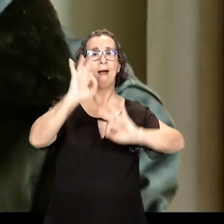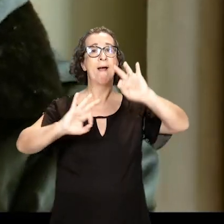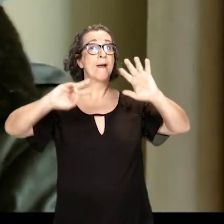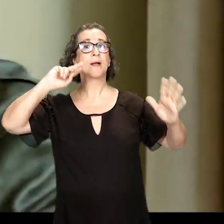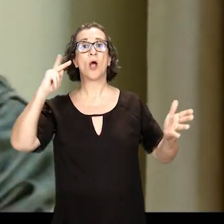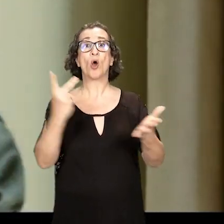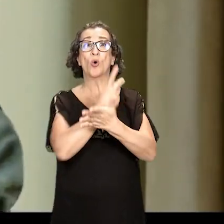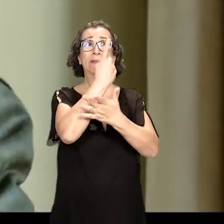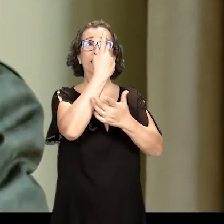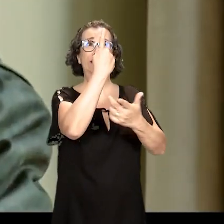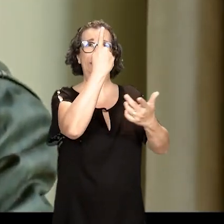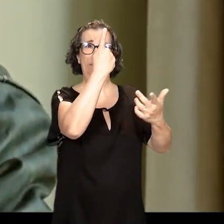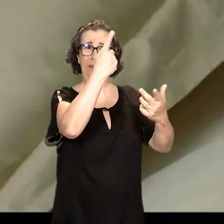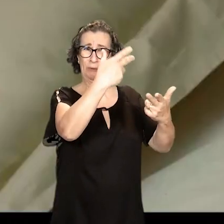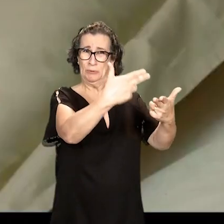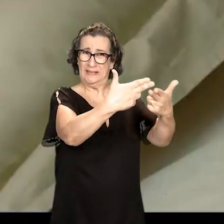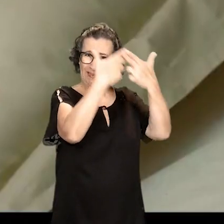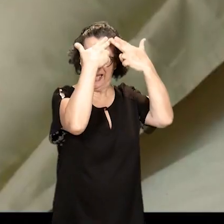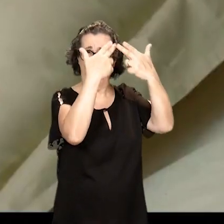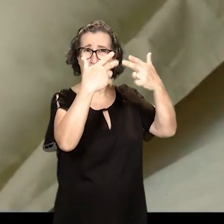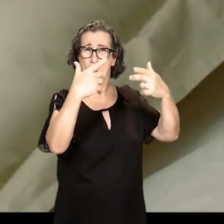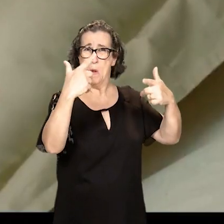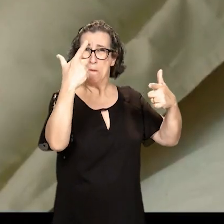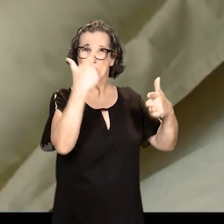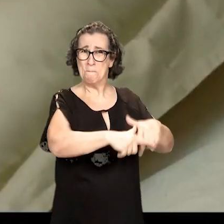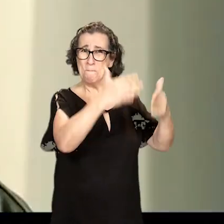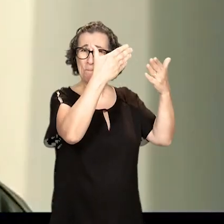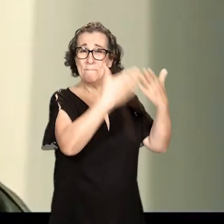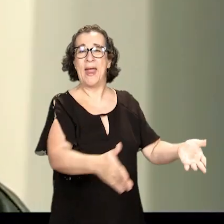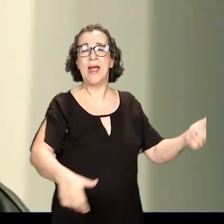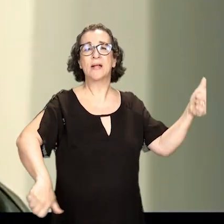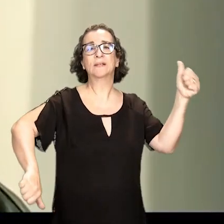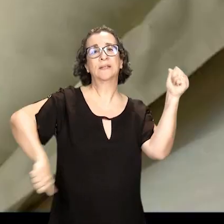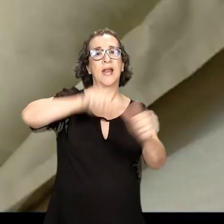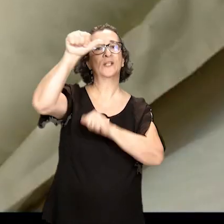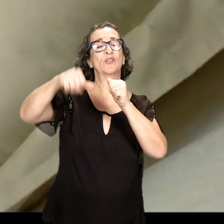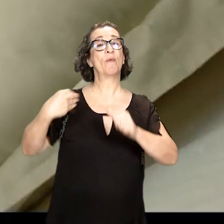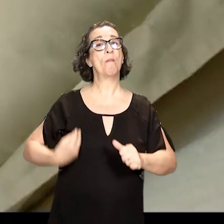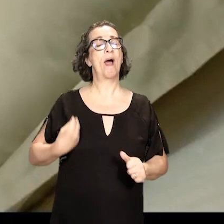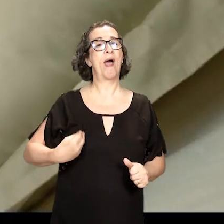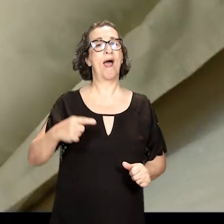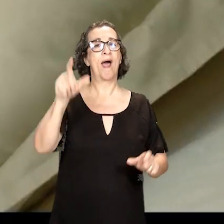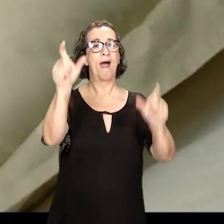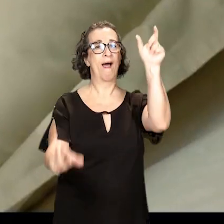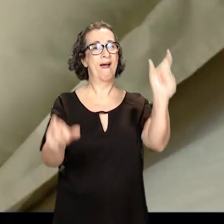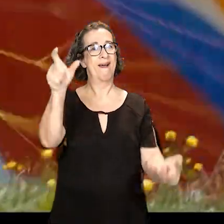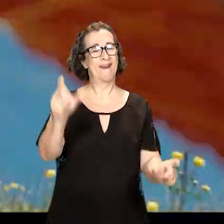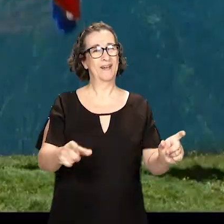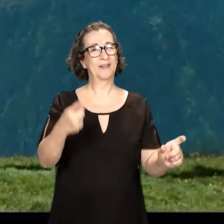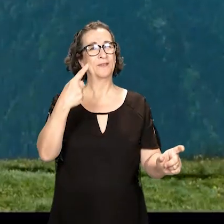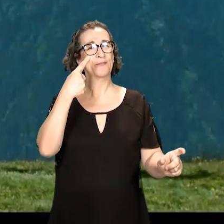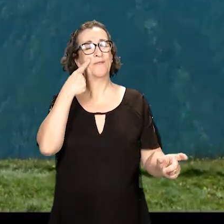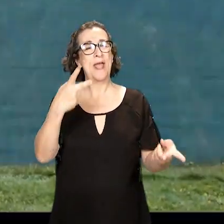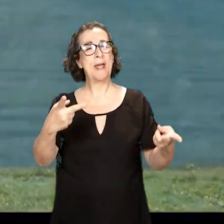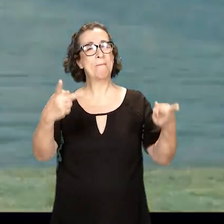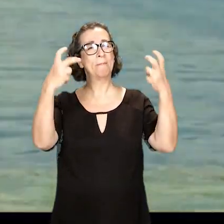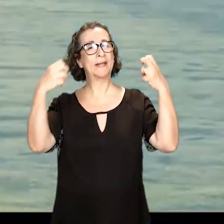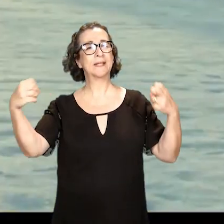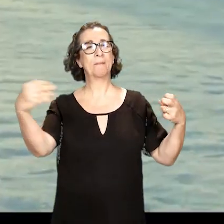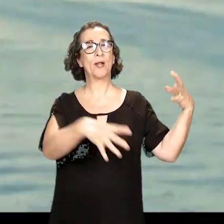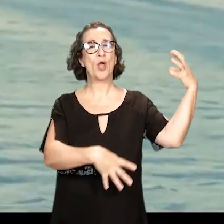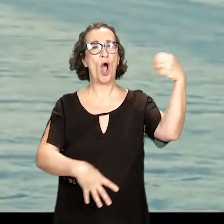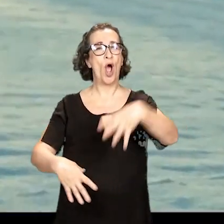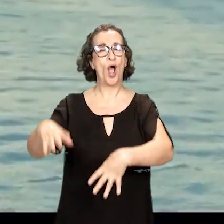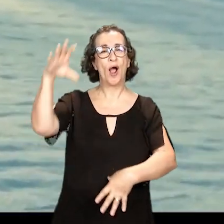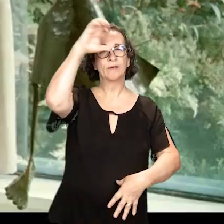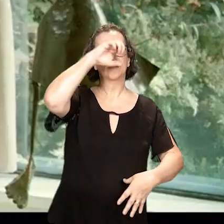acontecimento traumático que vai transformar a vida dos personagens perceba as novas aprendizagens